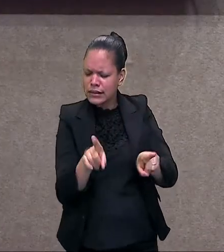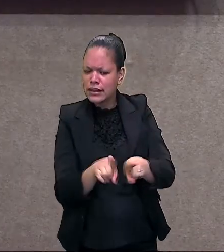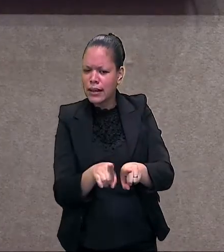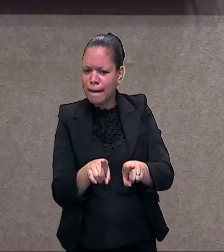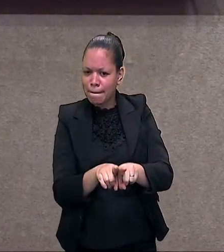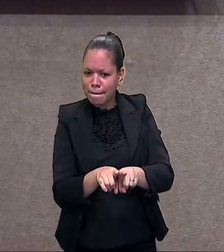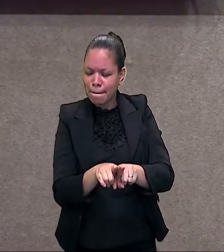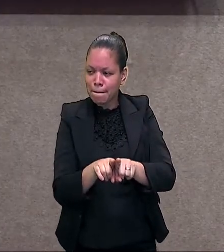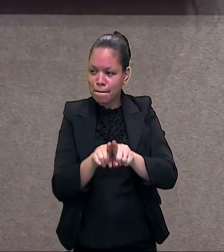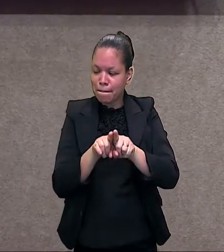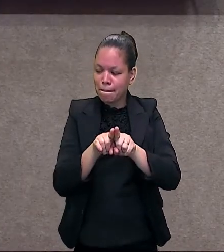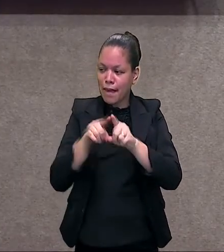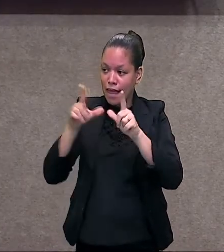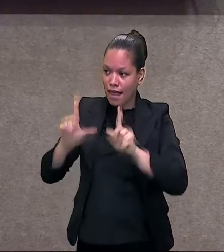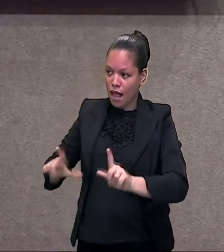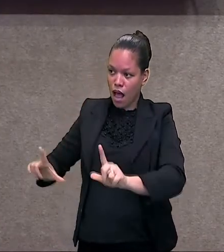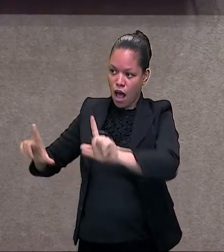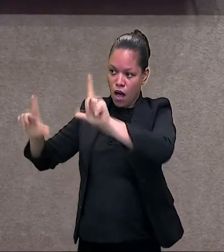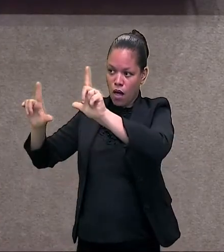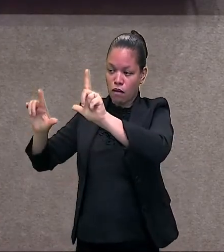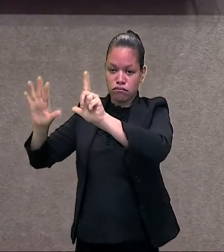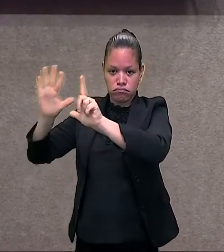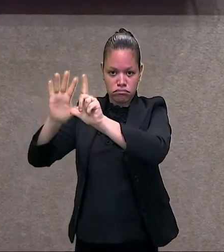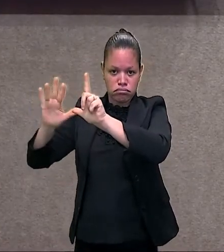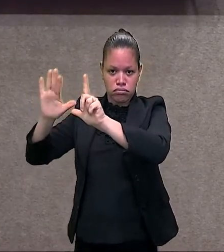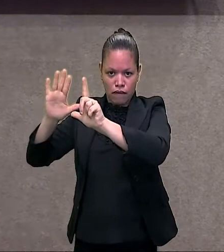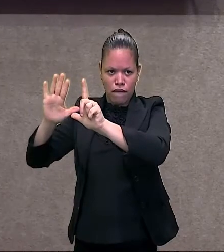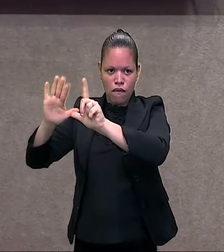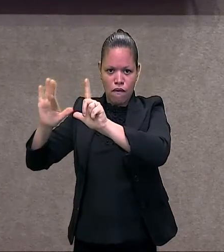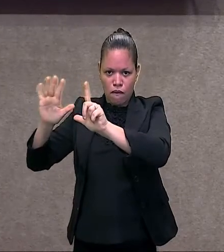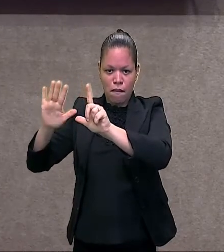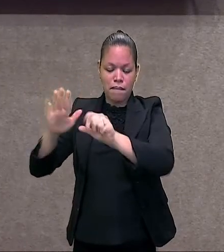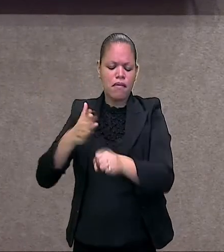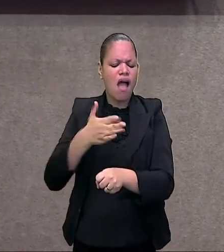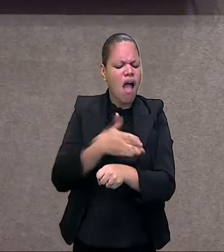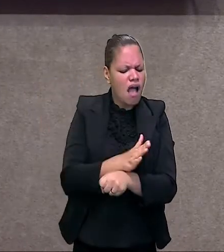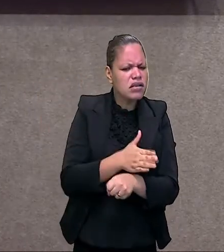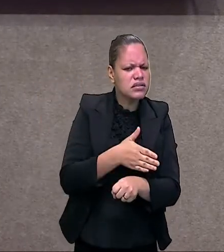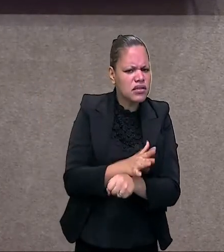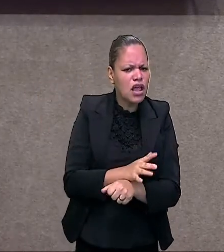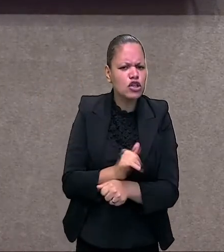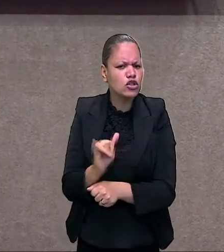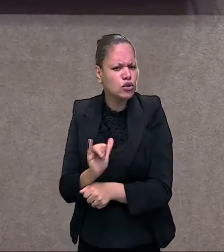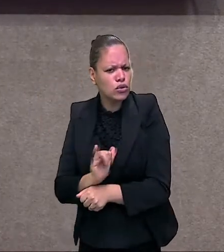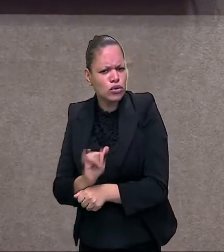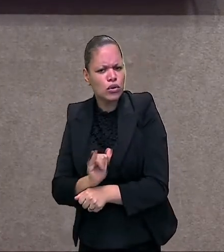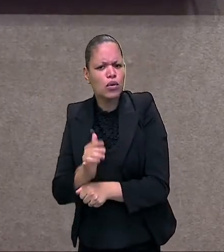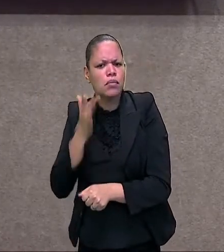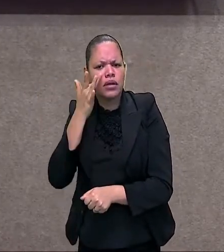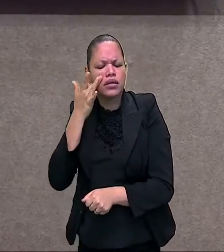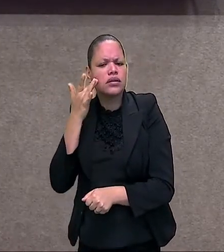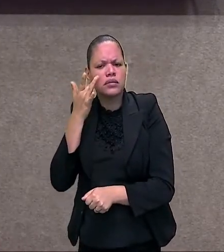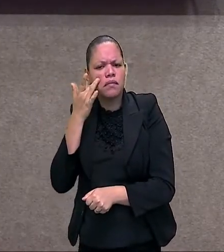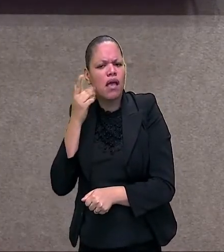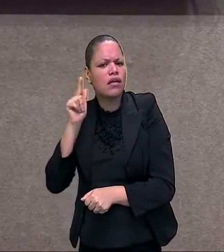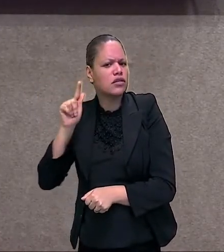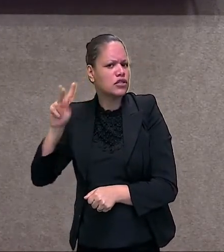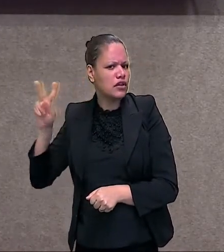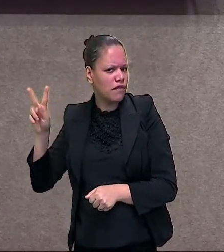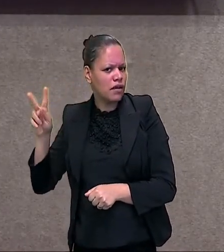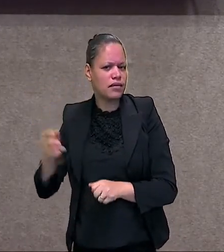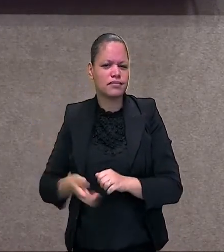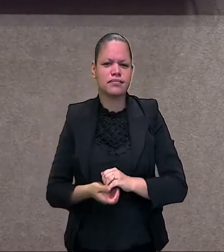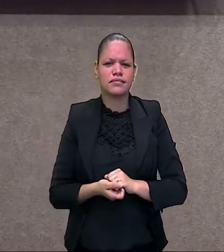Se você perdeu essa aula, acesse a aula lá no YouTube SMED GV, tá ok? Para você ficar bem